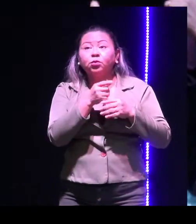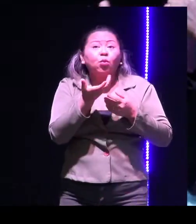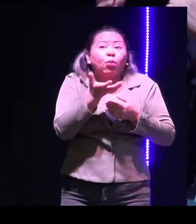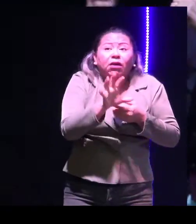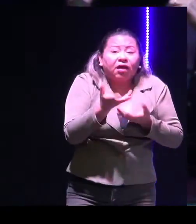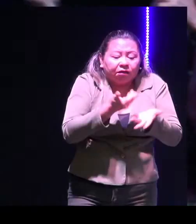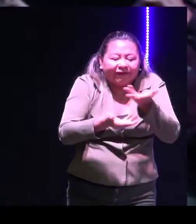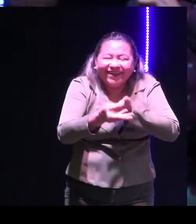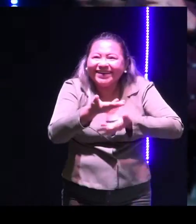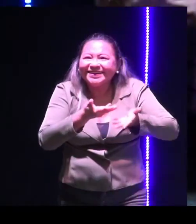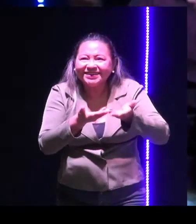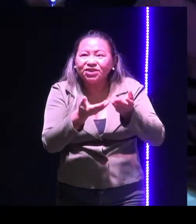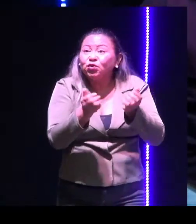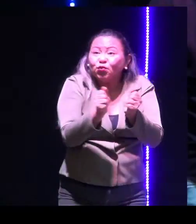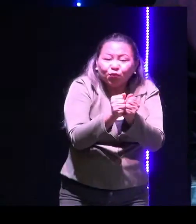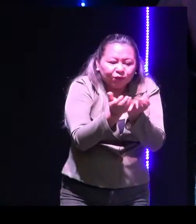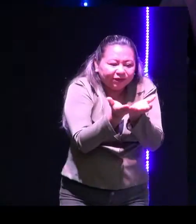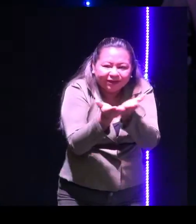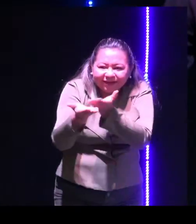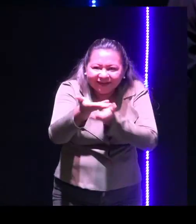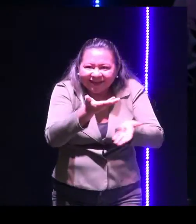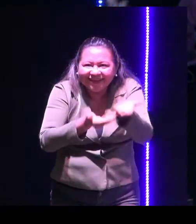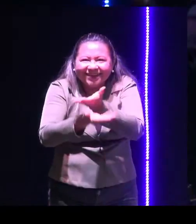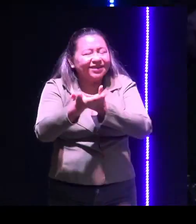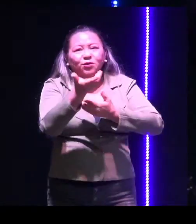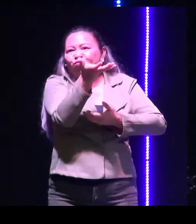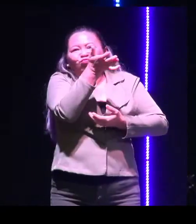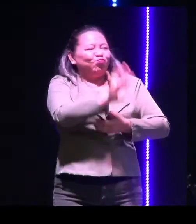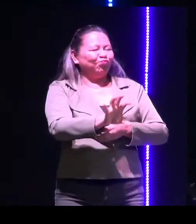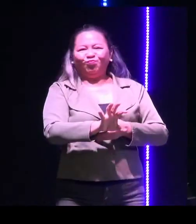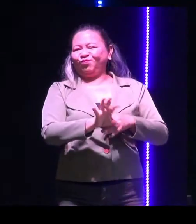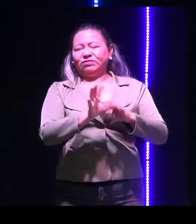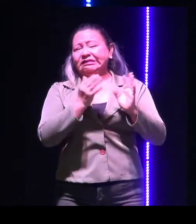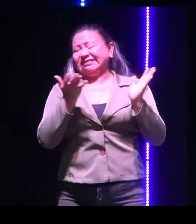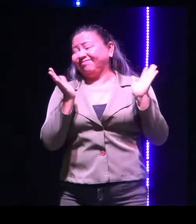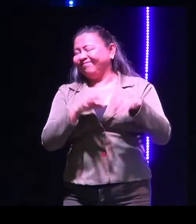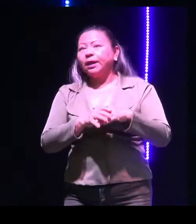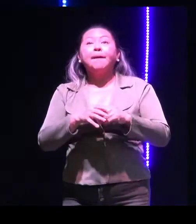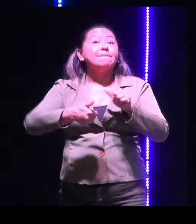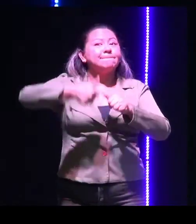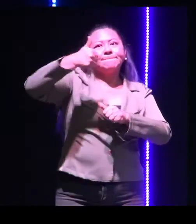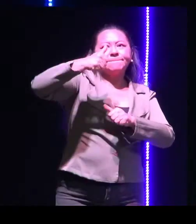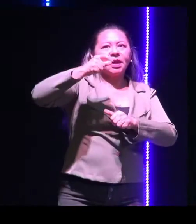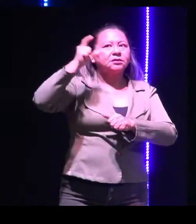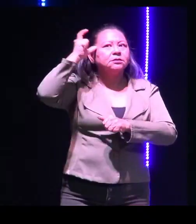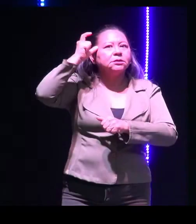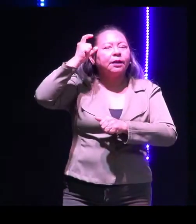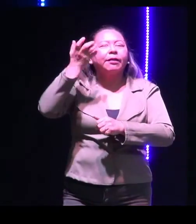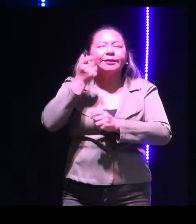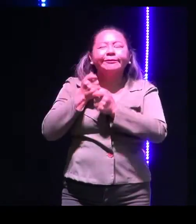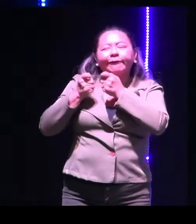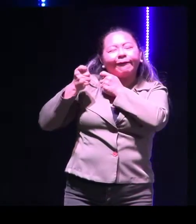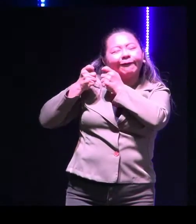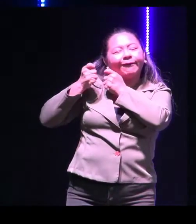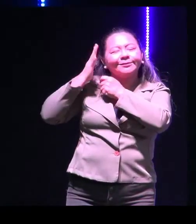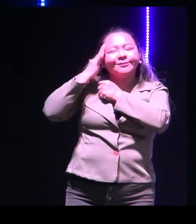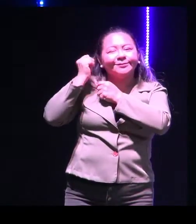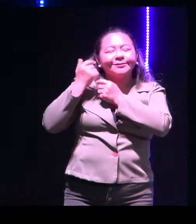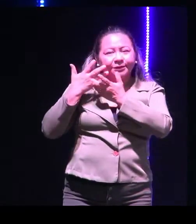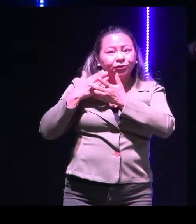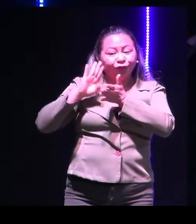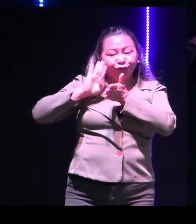com os irmãos, é não ter comunhão com a igreja. É uma das primeiras coisas que Satanás tenta fazer conosco, é isso,